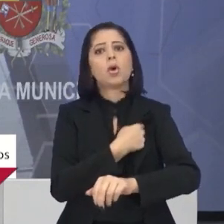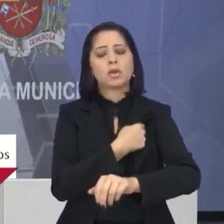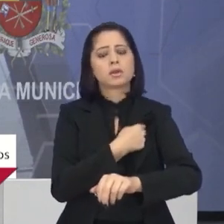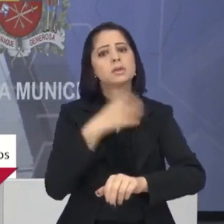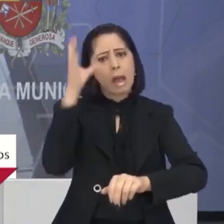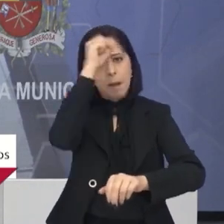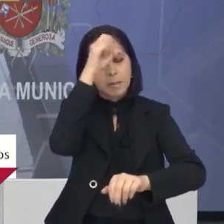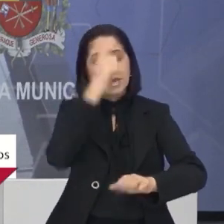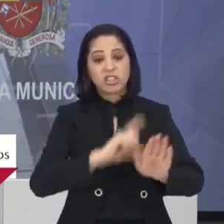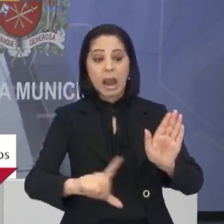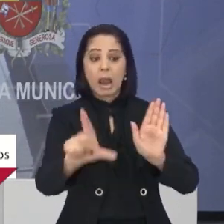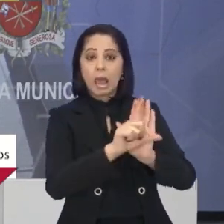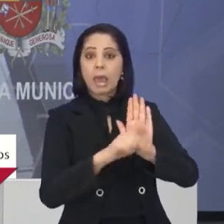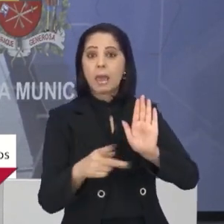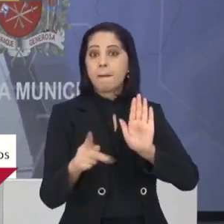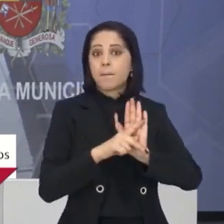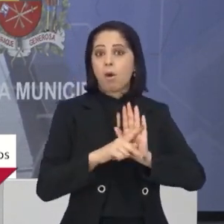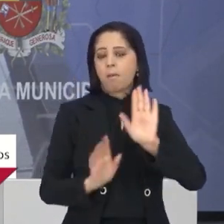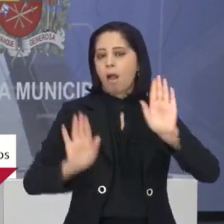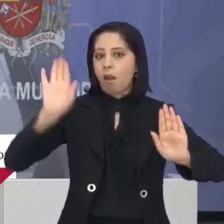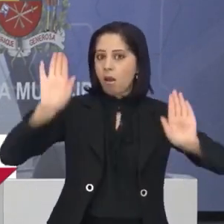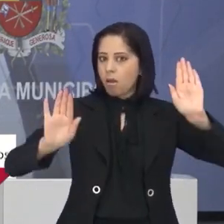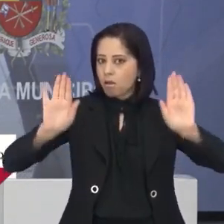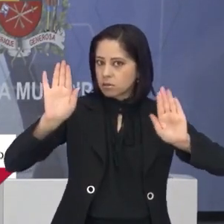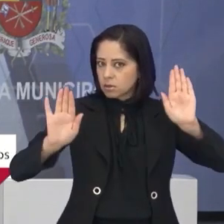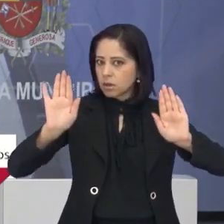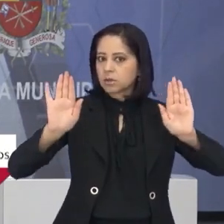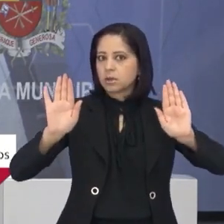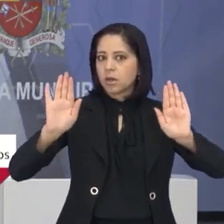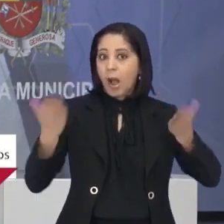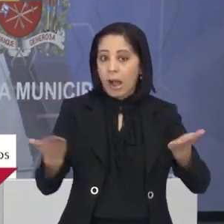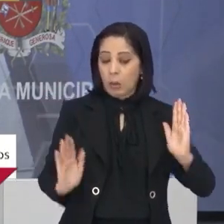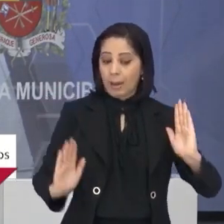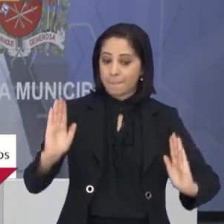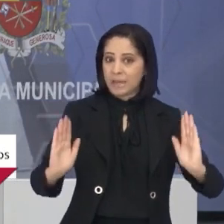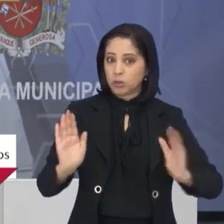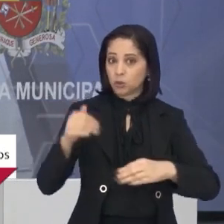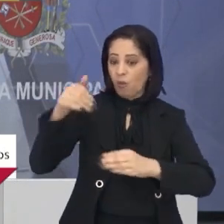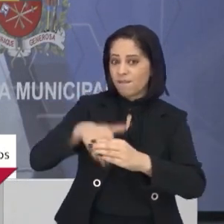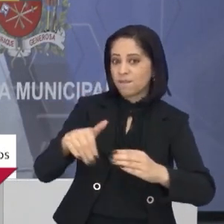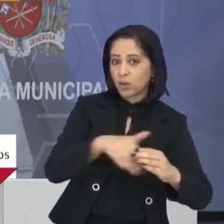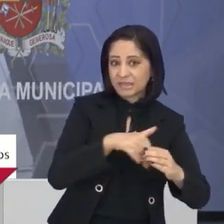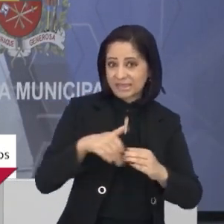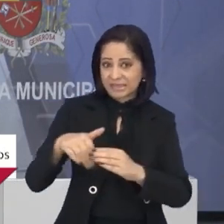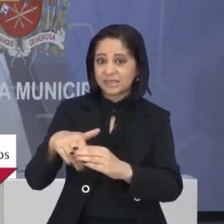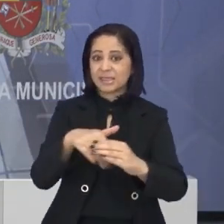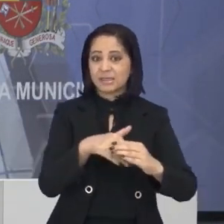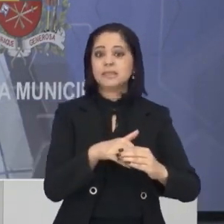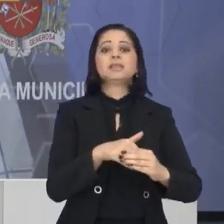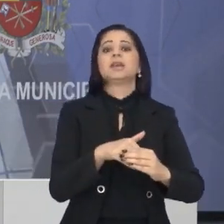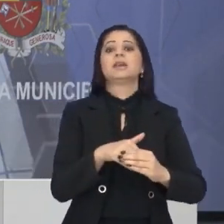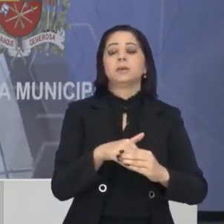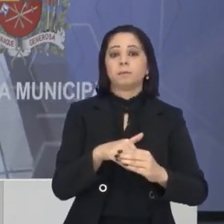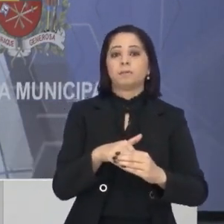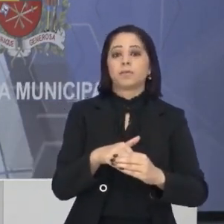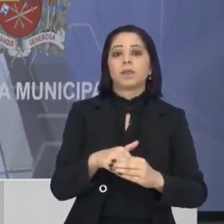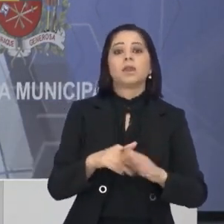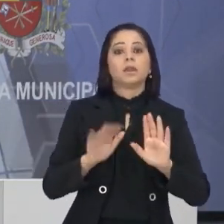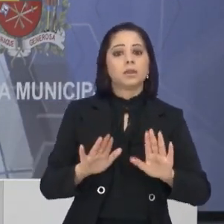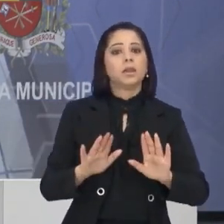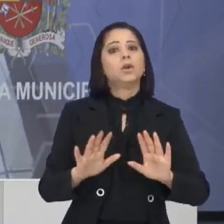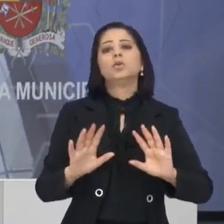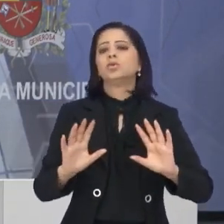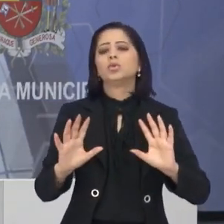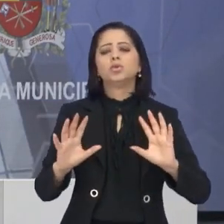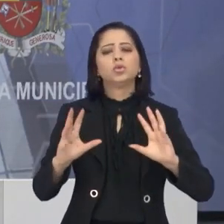licitações especialmente agora nesse período eleitoral os últimos meses do mandato aqui do presidente da Câmara também toda a